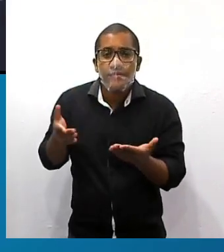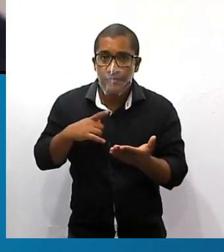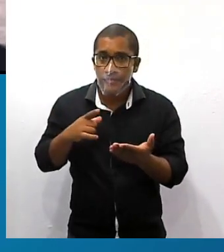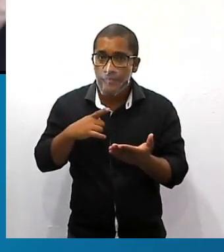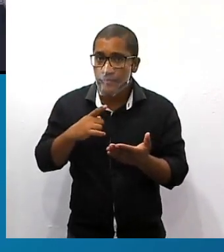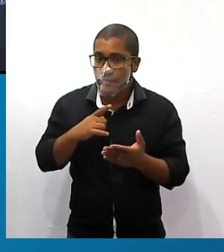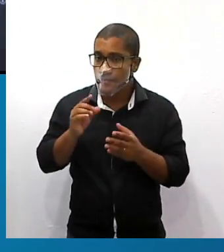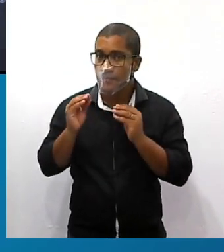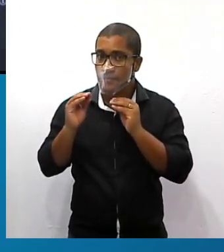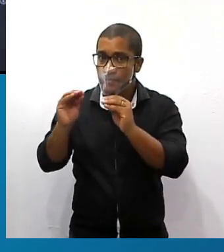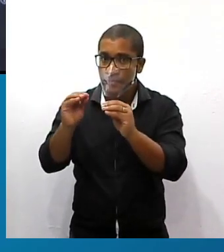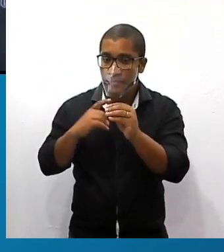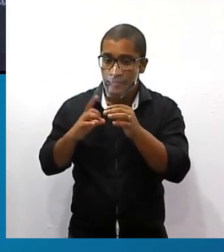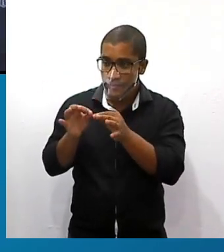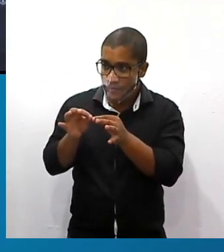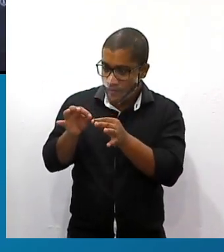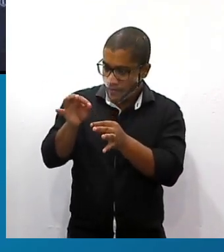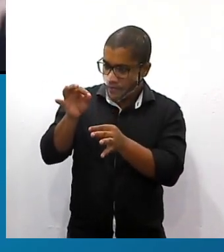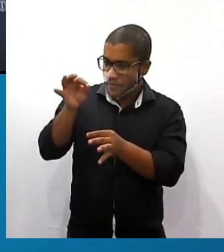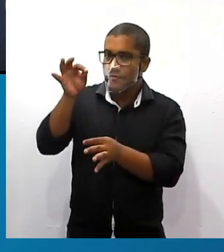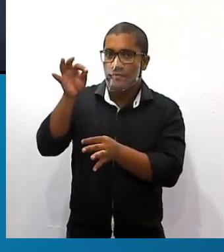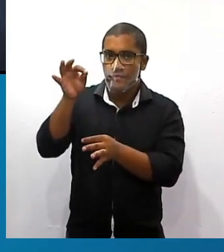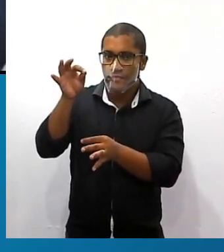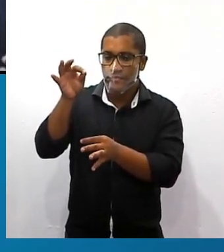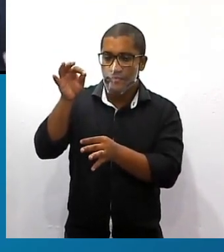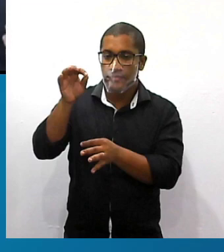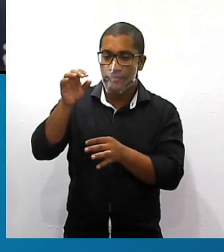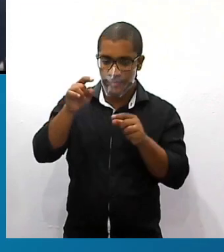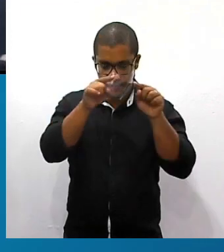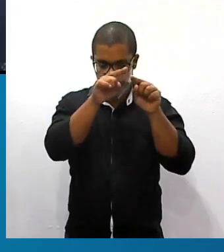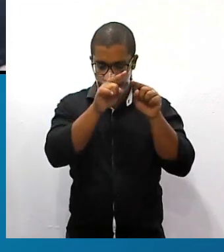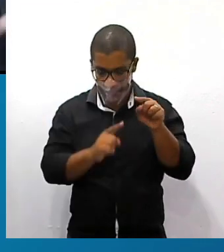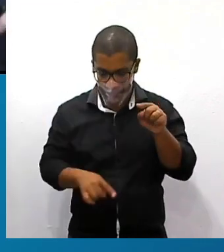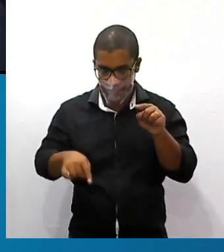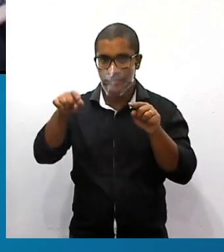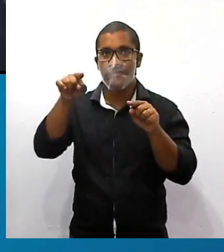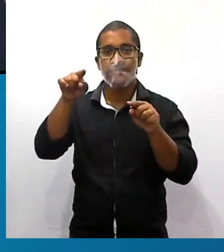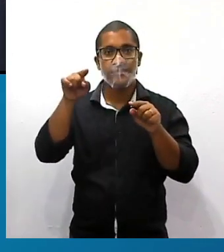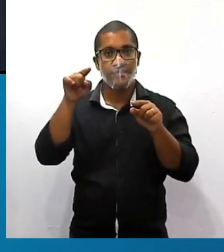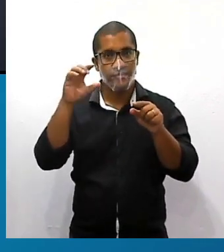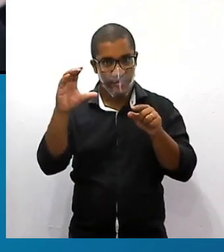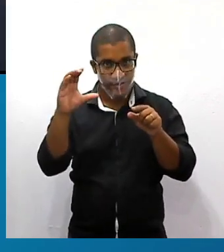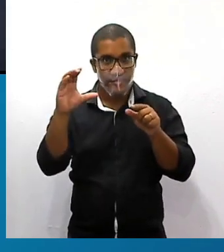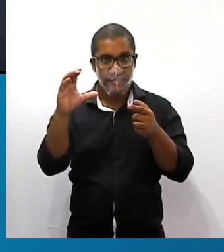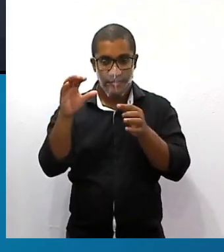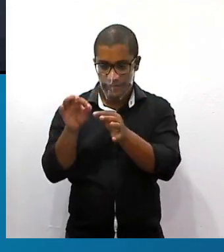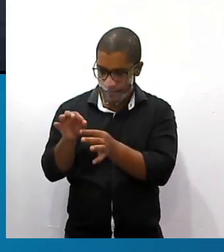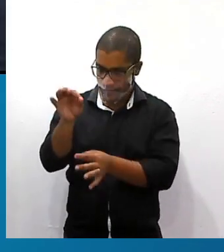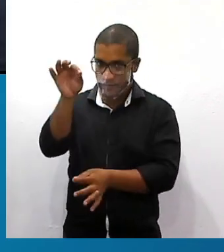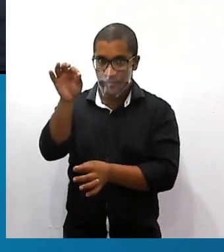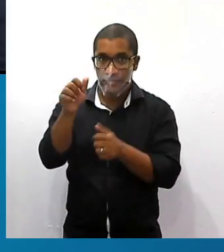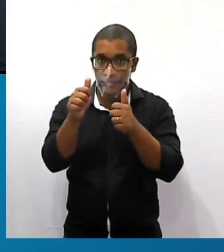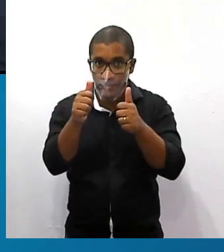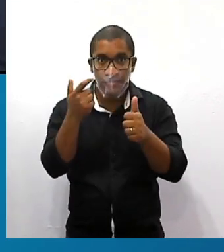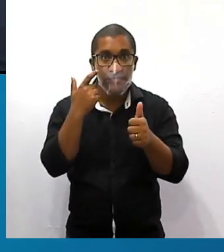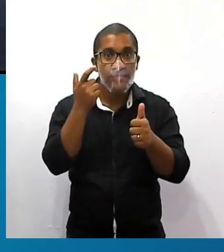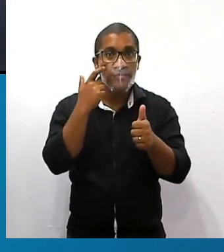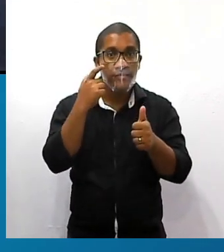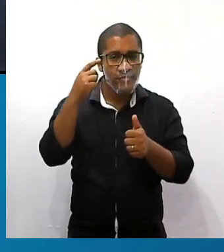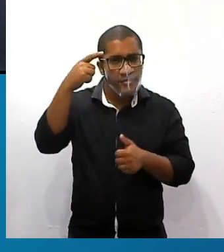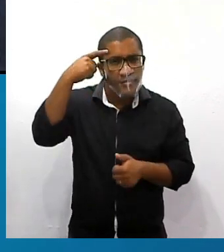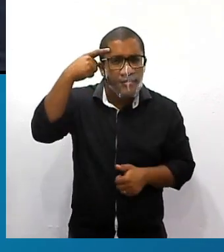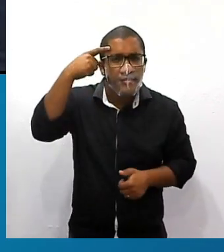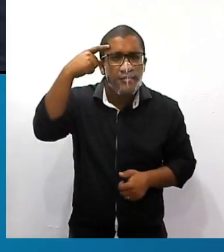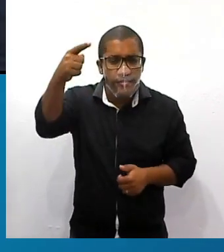está lá subindo a altura máxima C. Então vem comigo que vamos usar o bizu de manhã para o ponto inicial. Lá